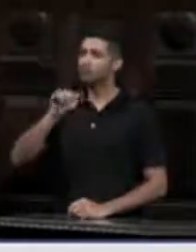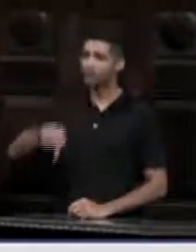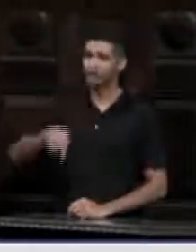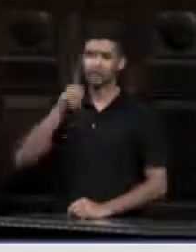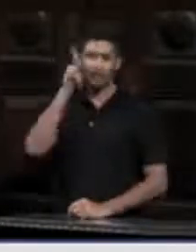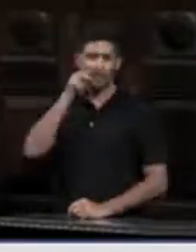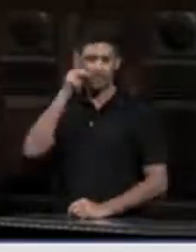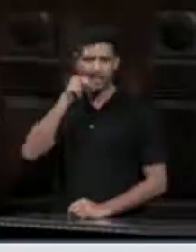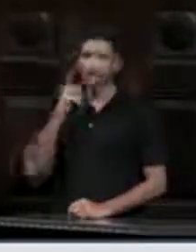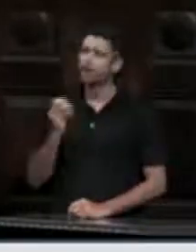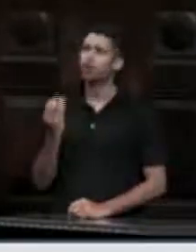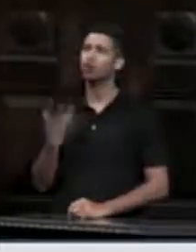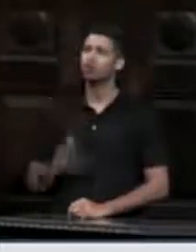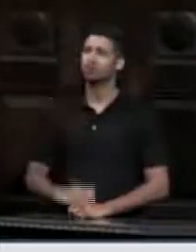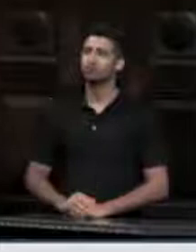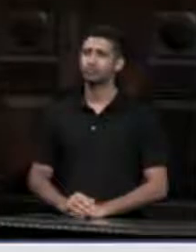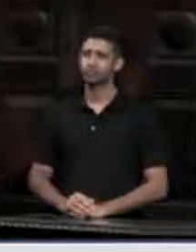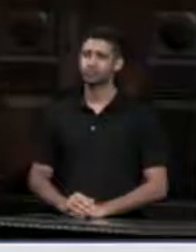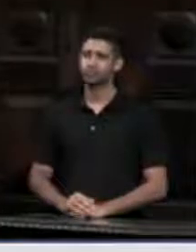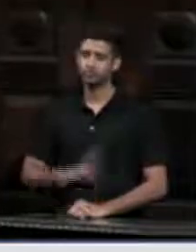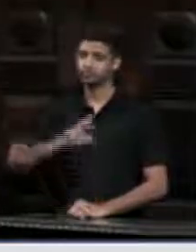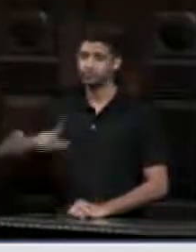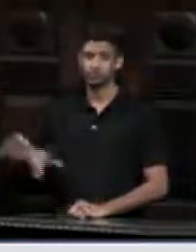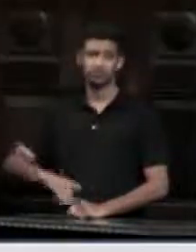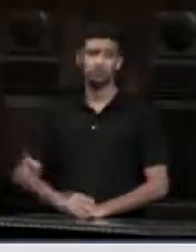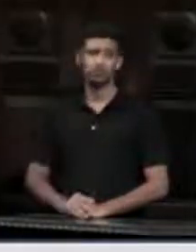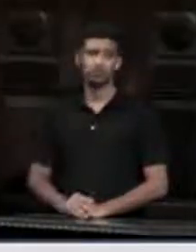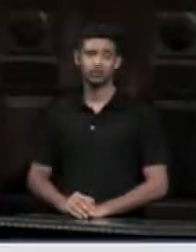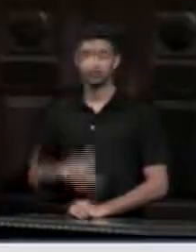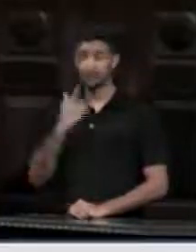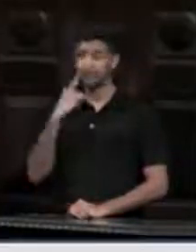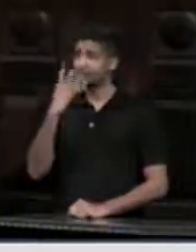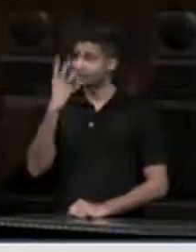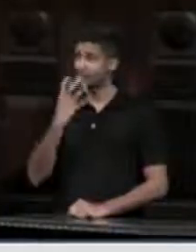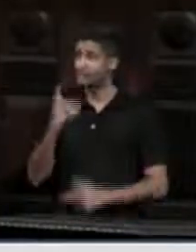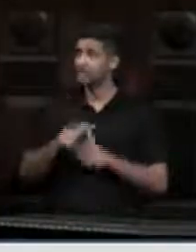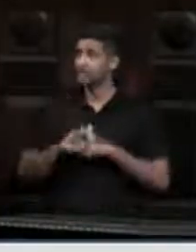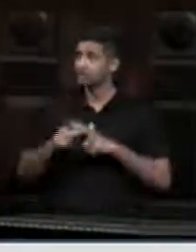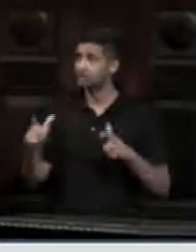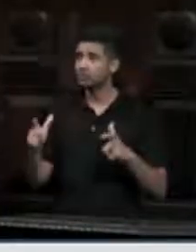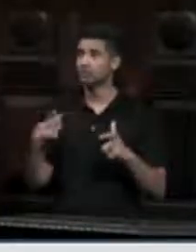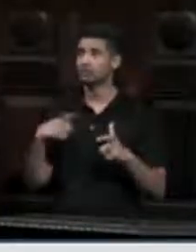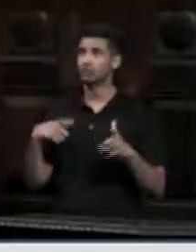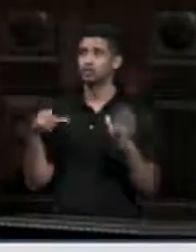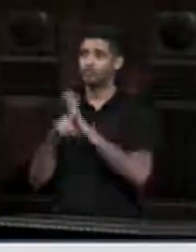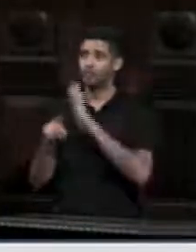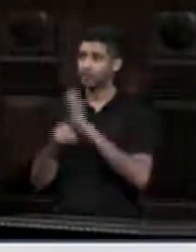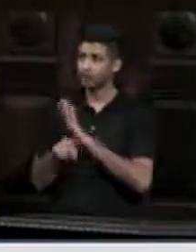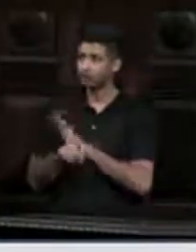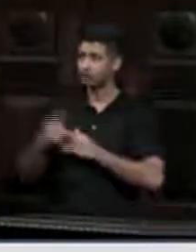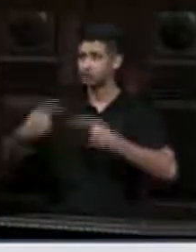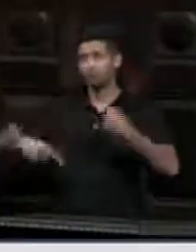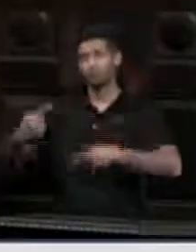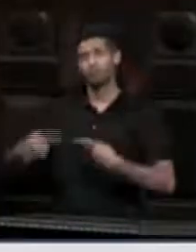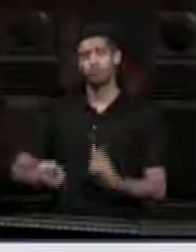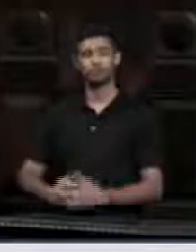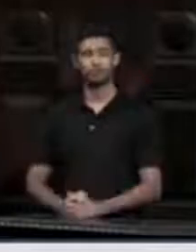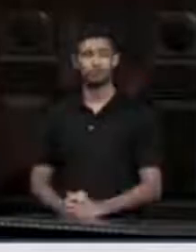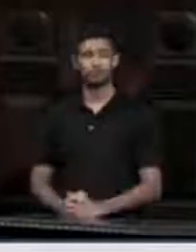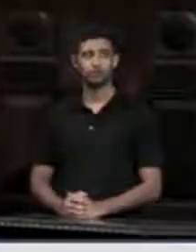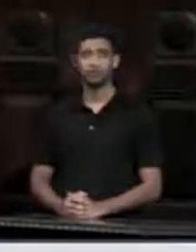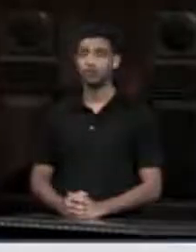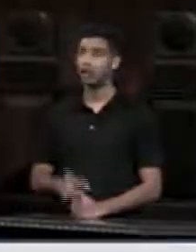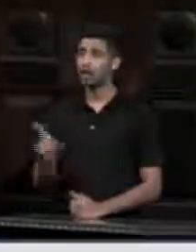mínimo a imprensa vai estar acompanhando. No mínimo uma seriedade maior nas perguntas e no debate vai ter. No mínimo o